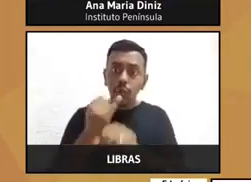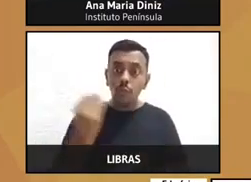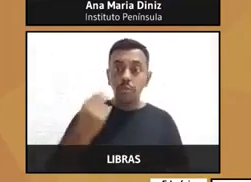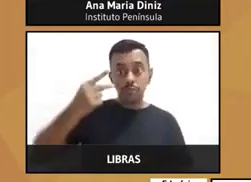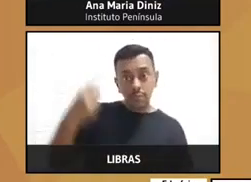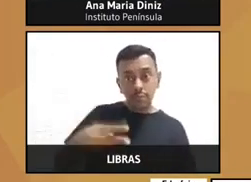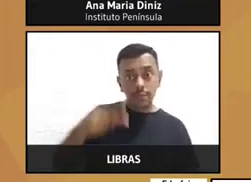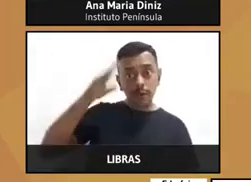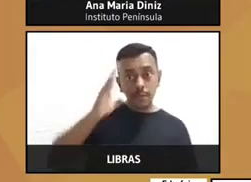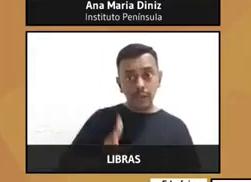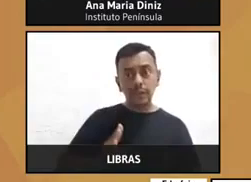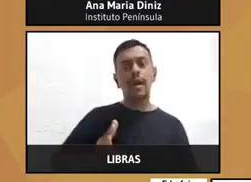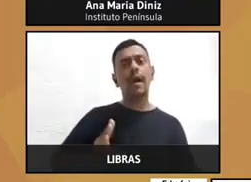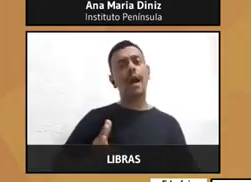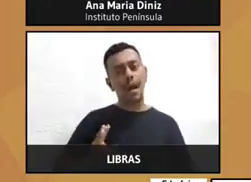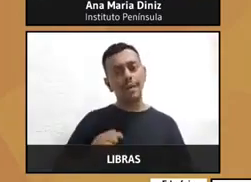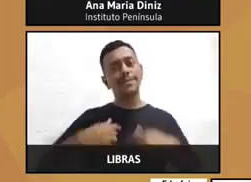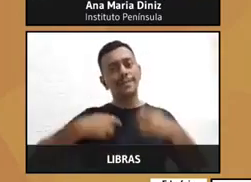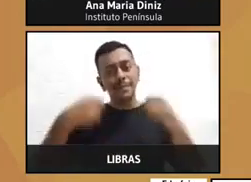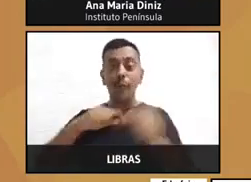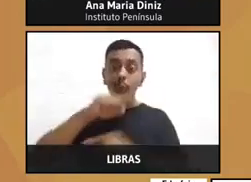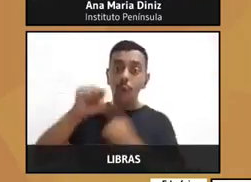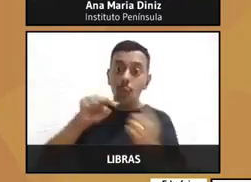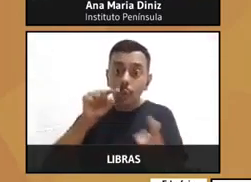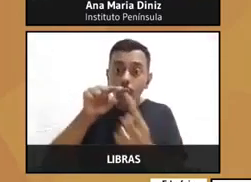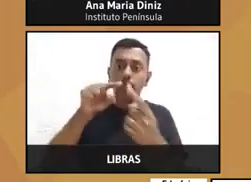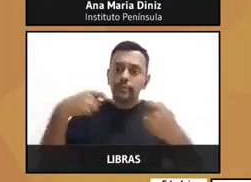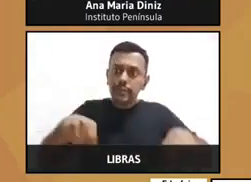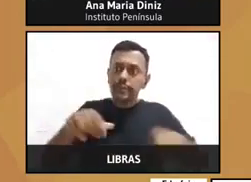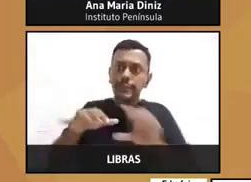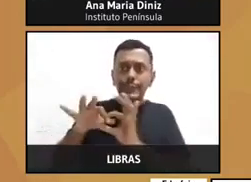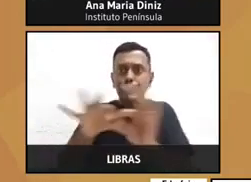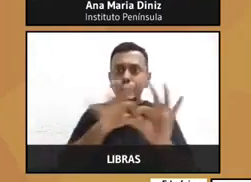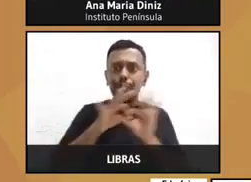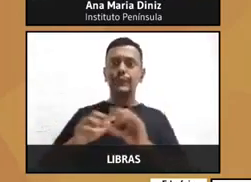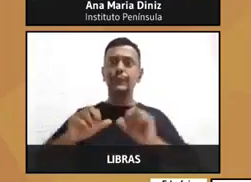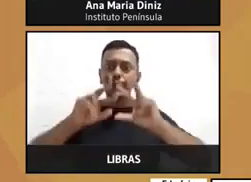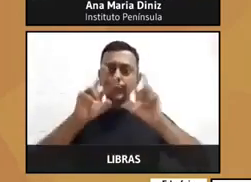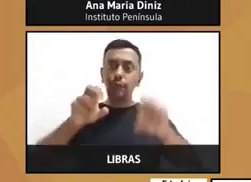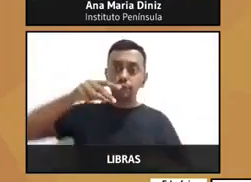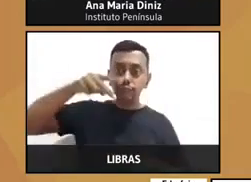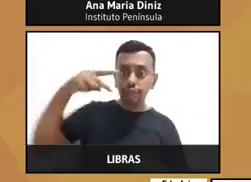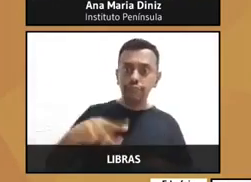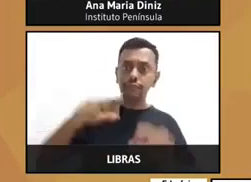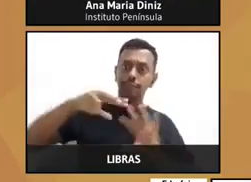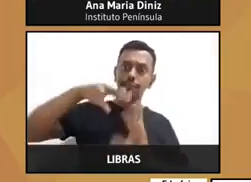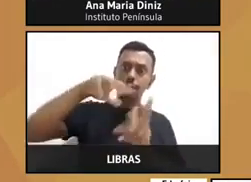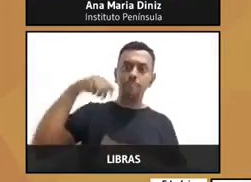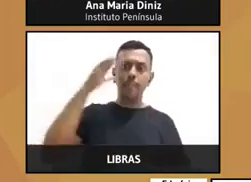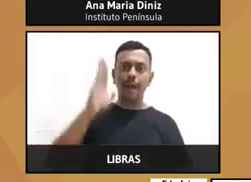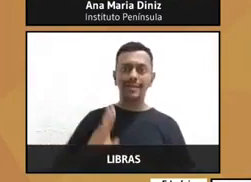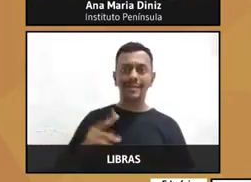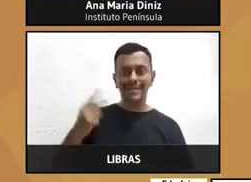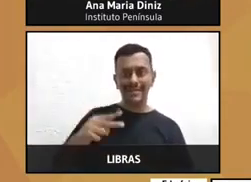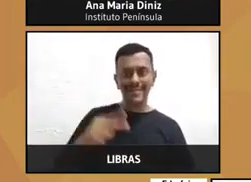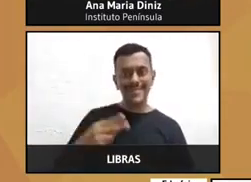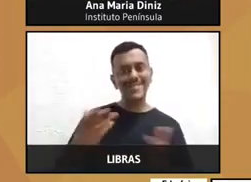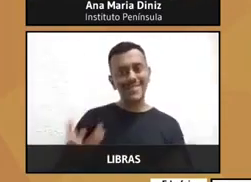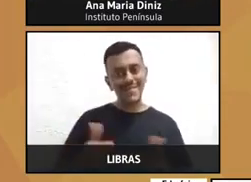objetivo é conseguir essa universalização da internet no Brasil.